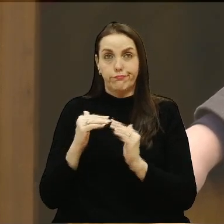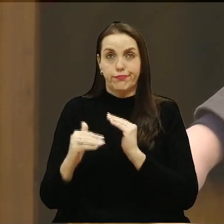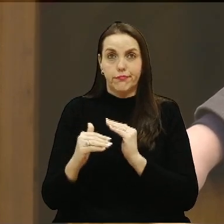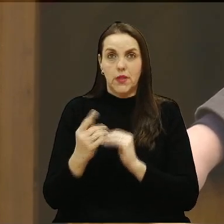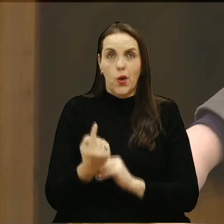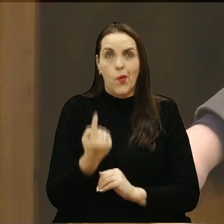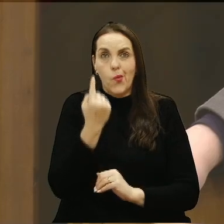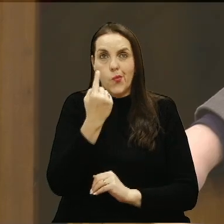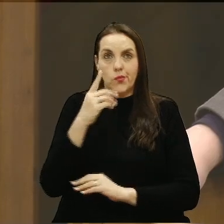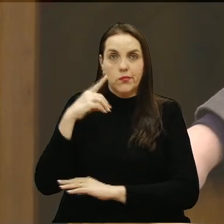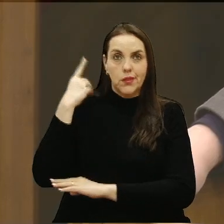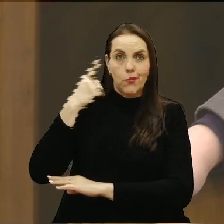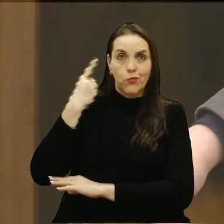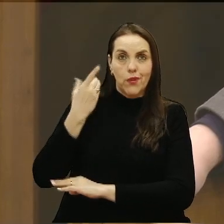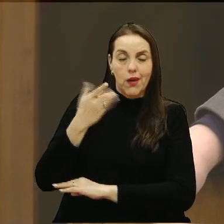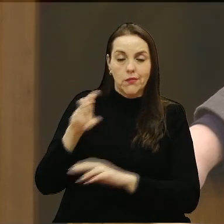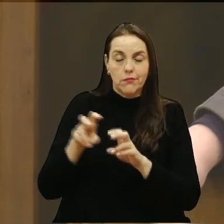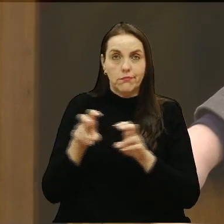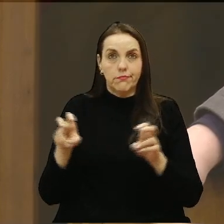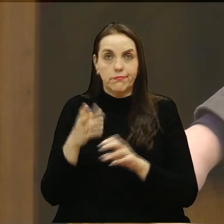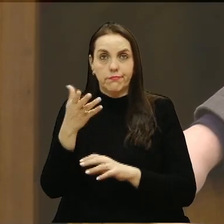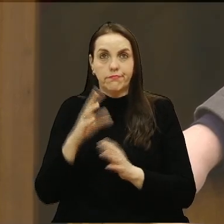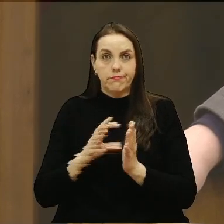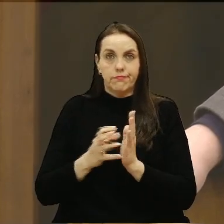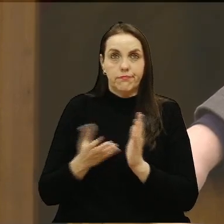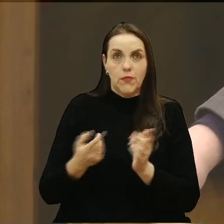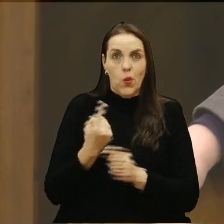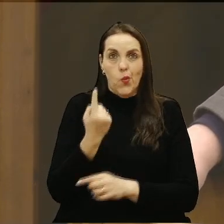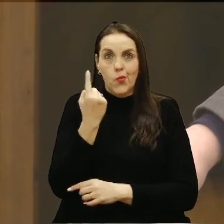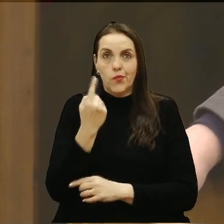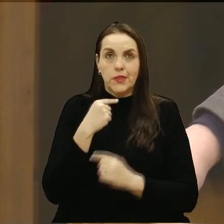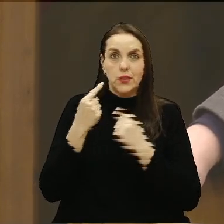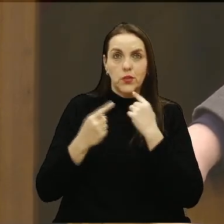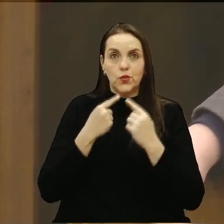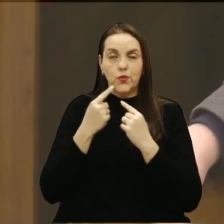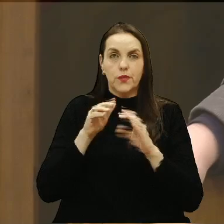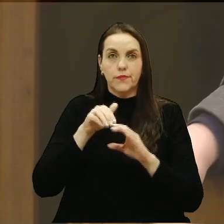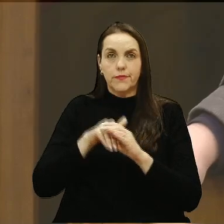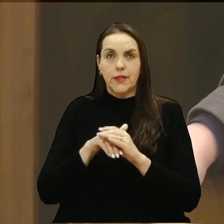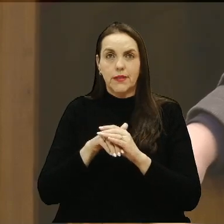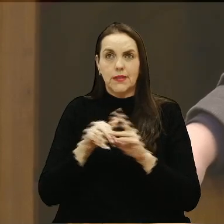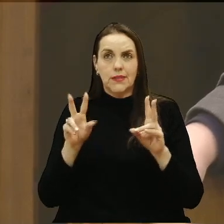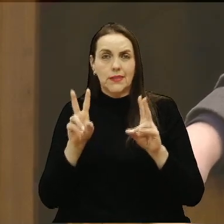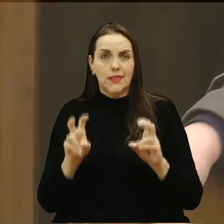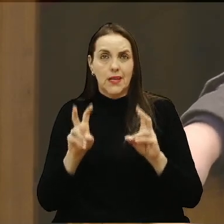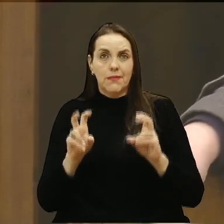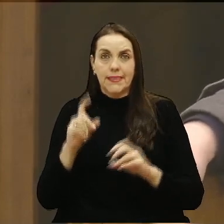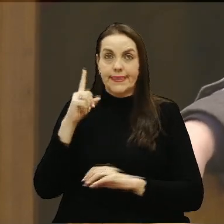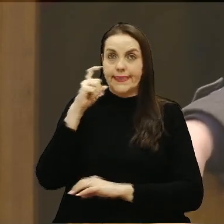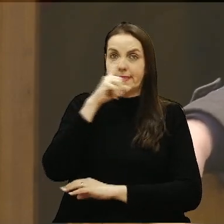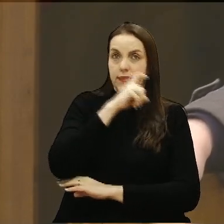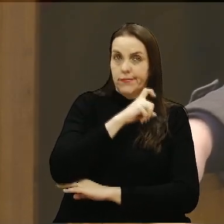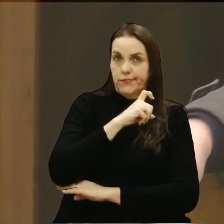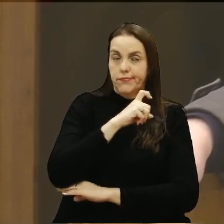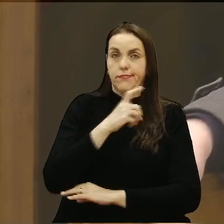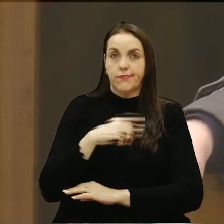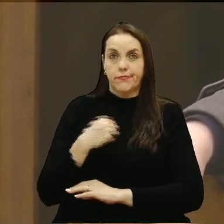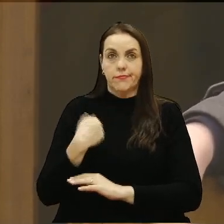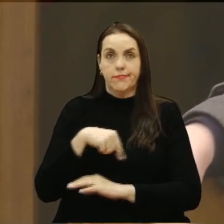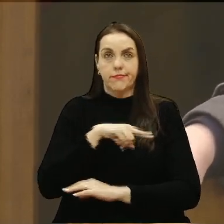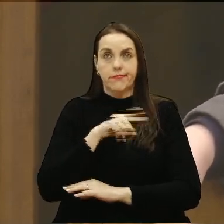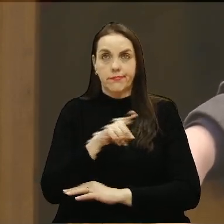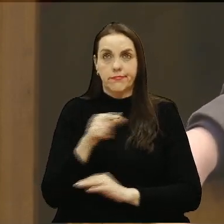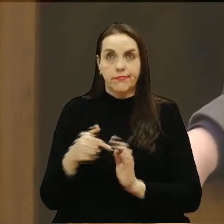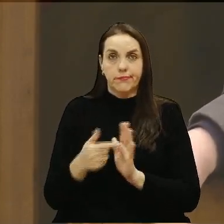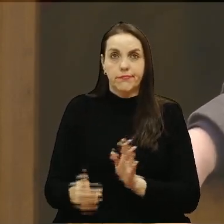deputado, esse um ainda ficar com dúvida de como ele votaria. Por quê? Porque, de fato, o tema é espinhoso. Aparentemente, que nós estamos falando de um combate